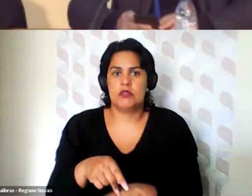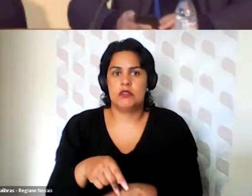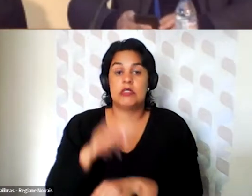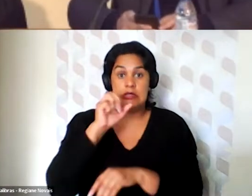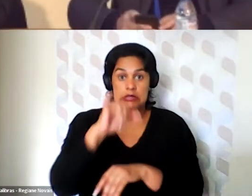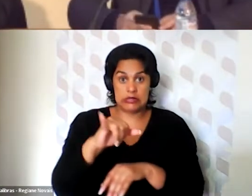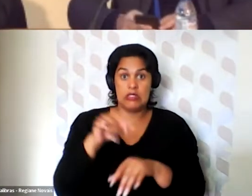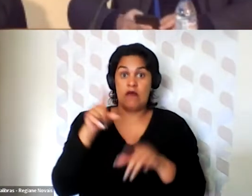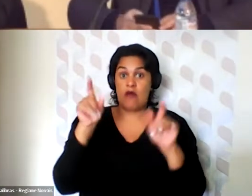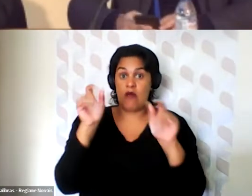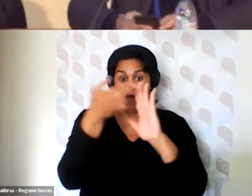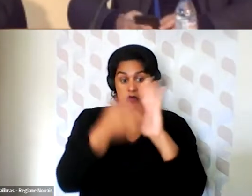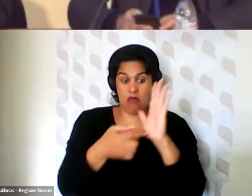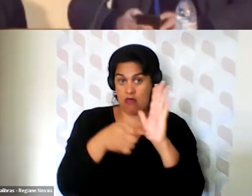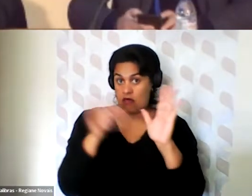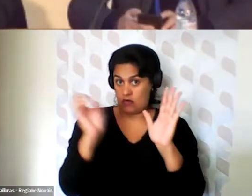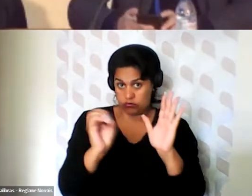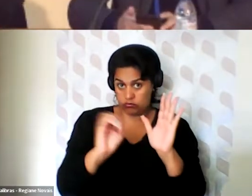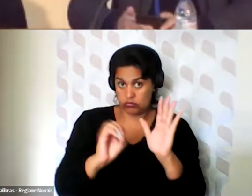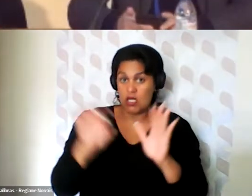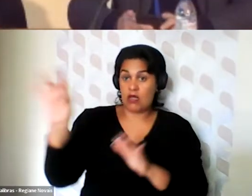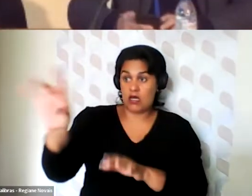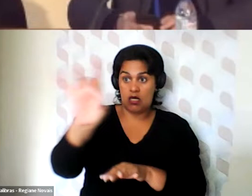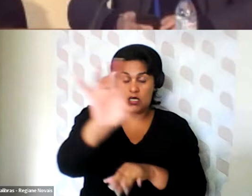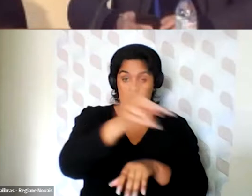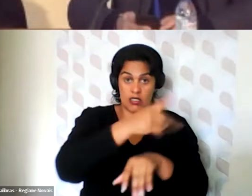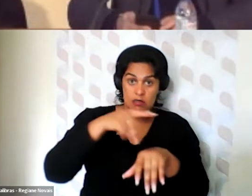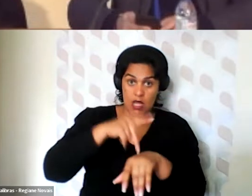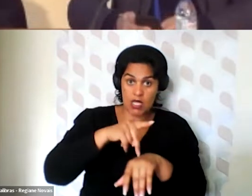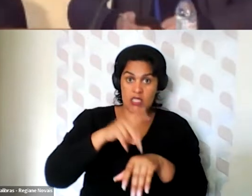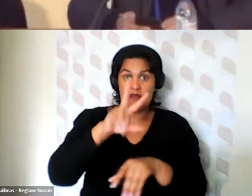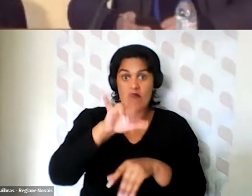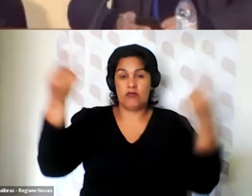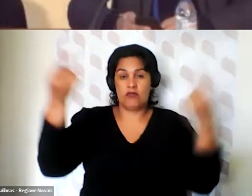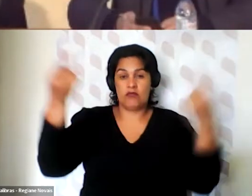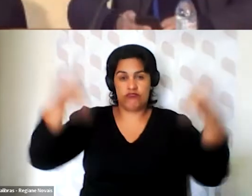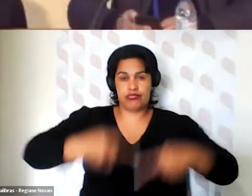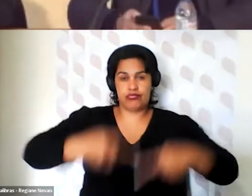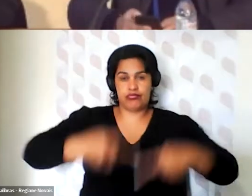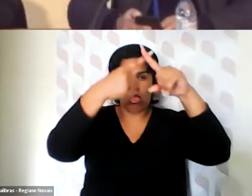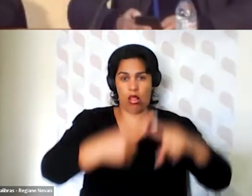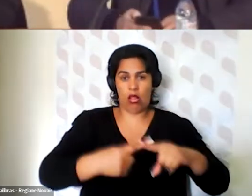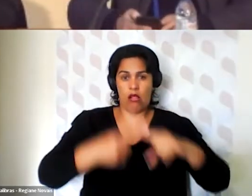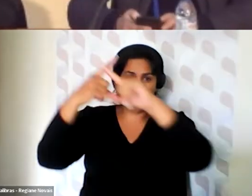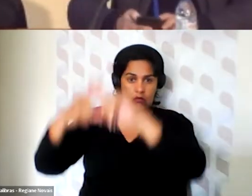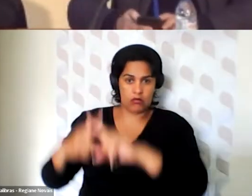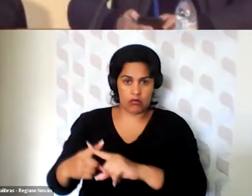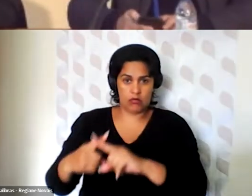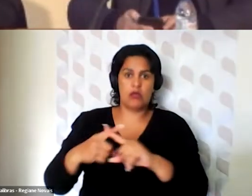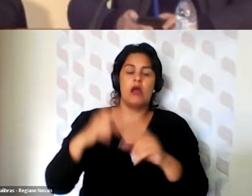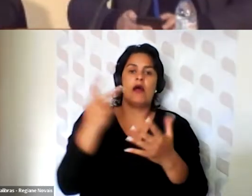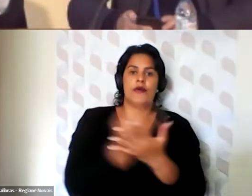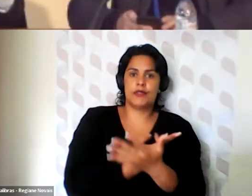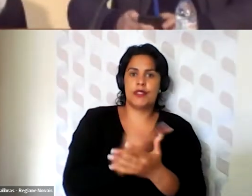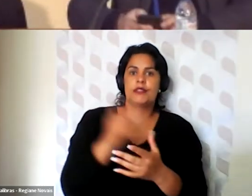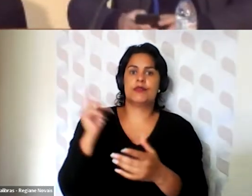não, todo mundo tem que cobrar pelo menos essa taxa de juros, tem que cobrar, pode dar no máximo esse prazo, tem que ter essas condições dos